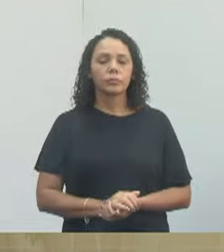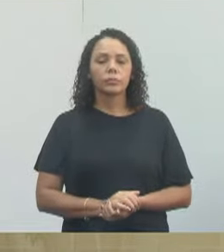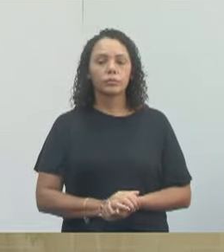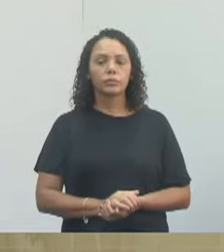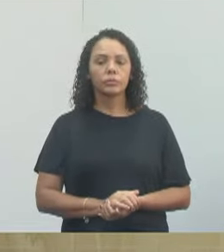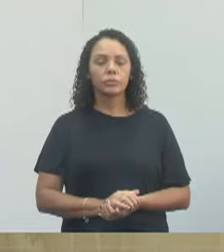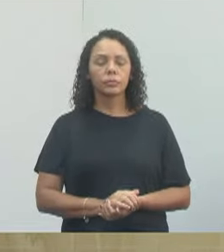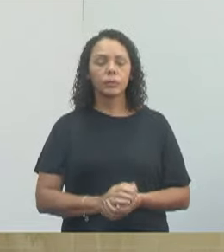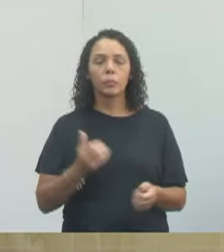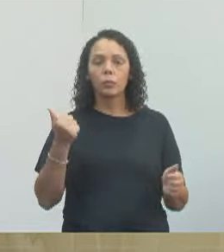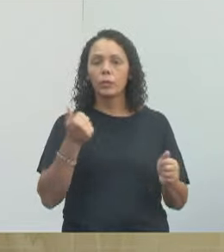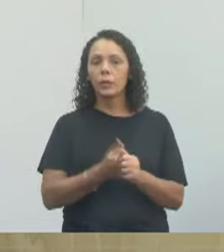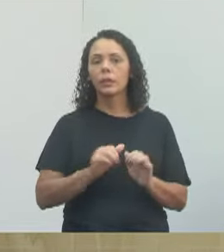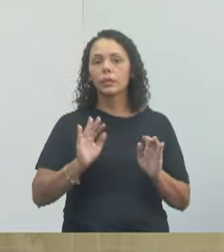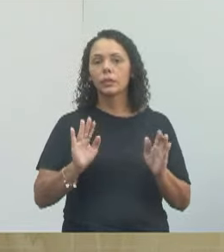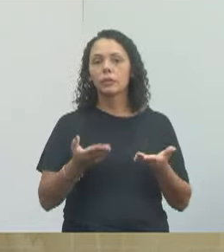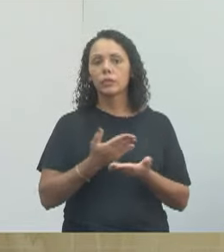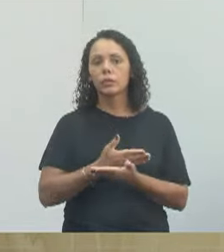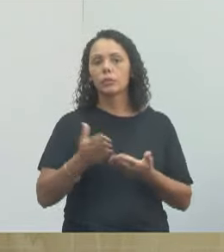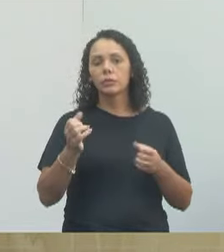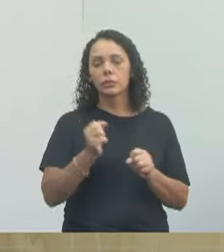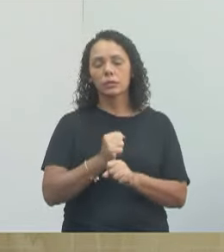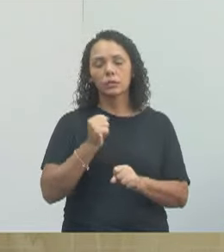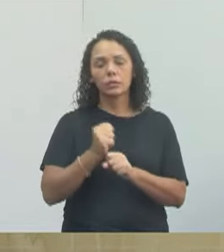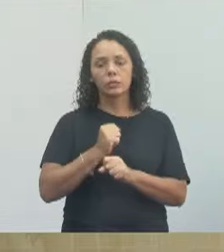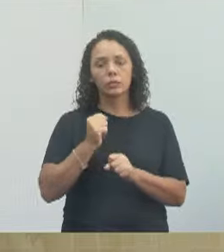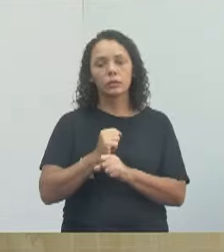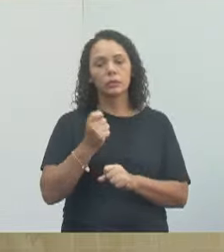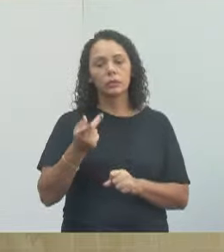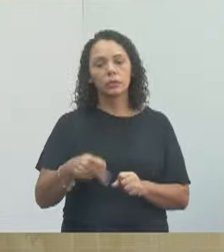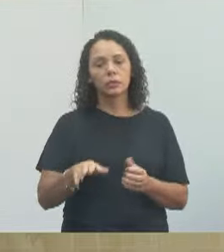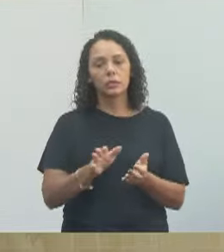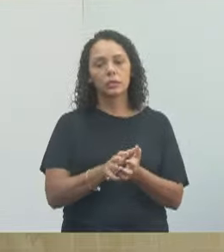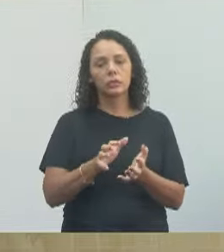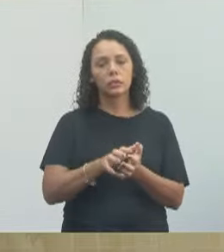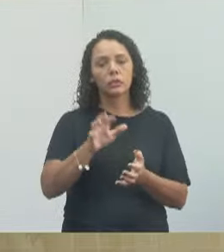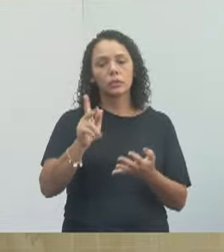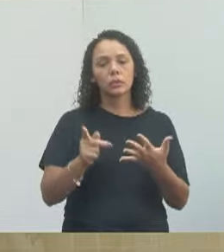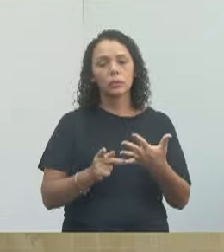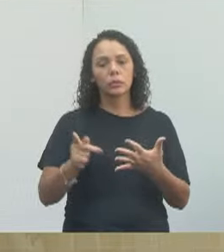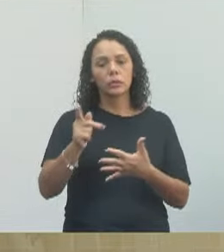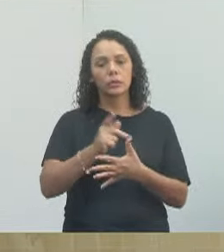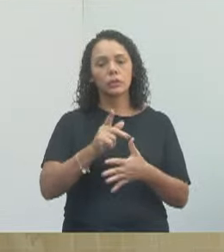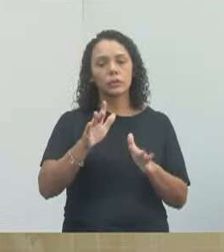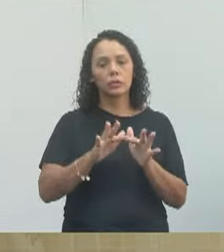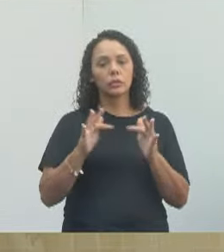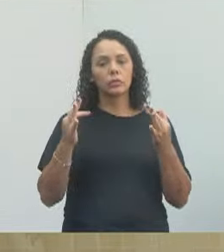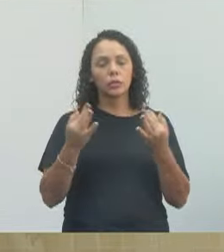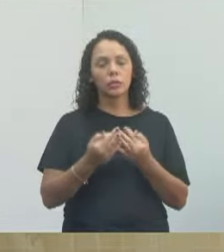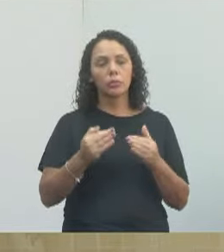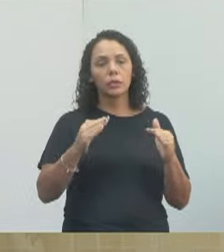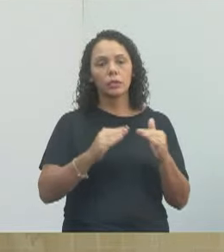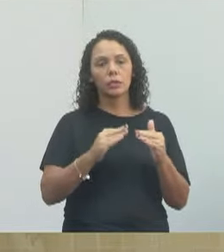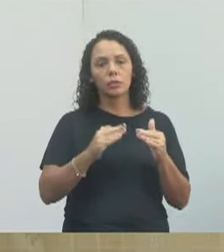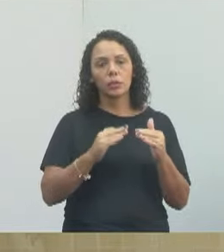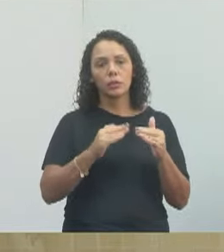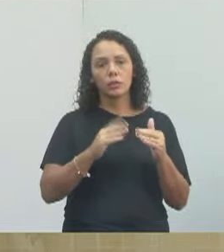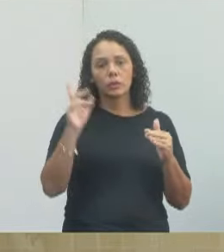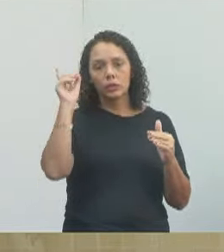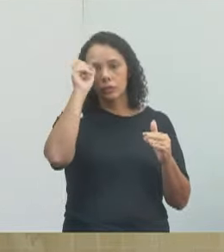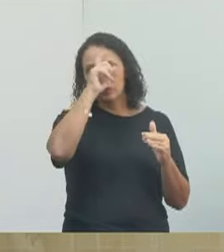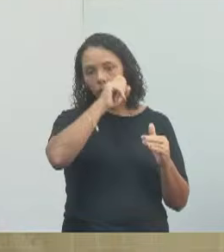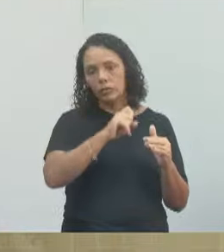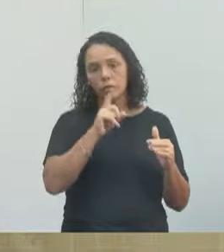em breve começaremos a implementar essas unidades habitacionais em Jacarei a prioridade serão aquelas famílias que saíram da área de risco estão